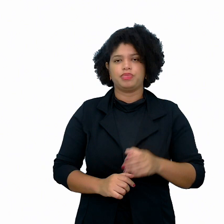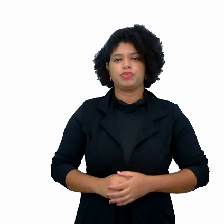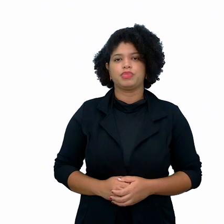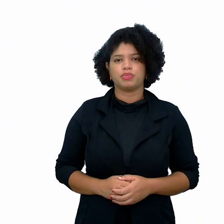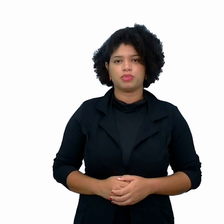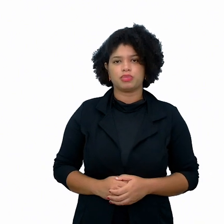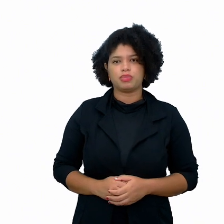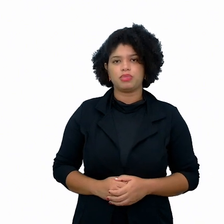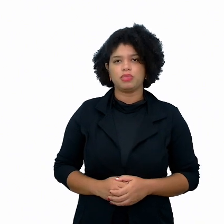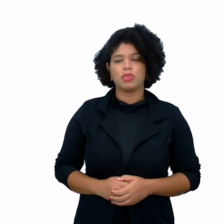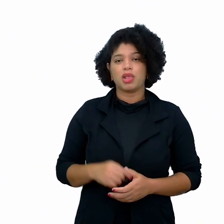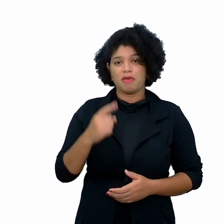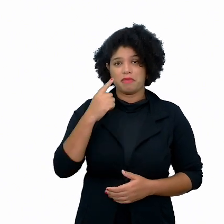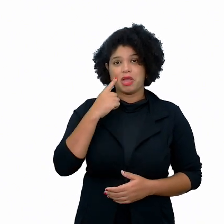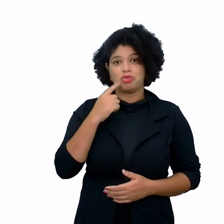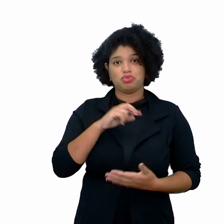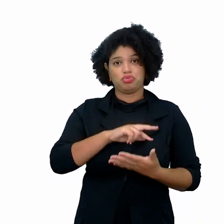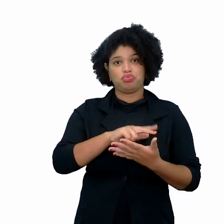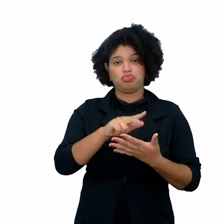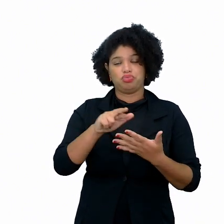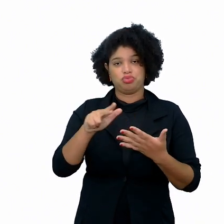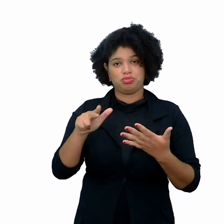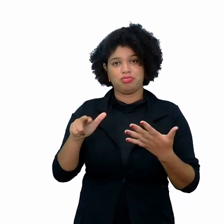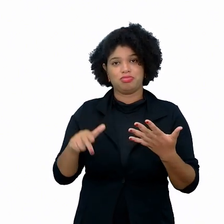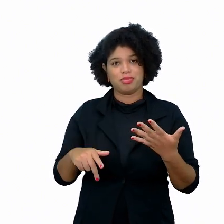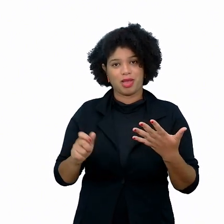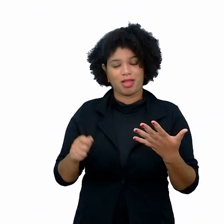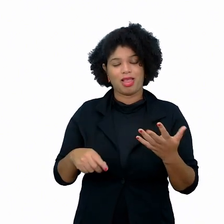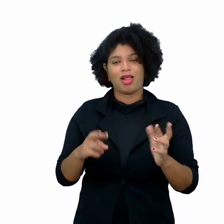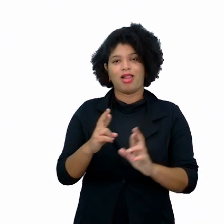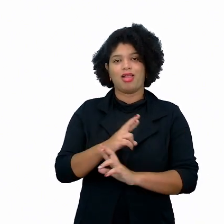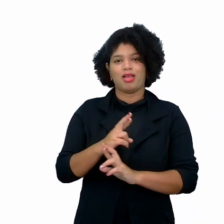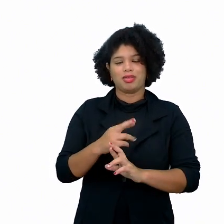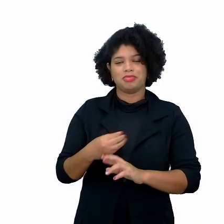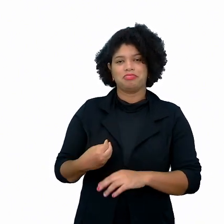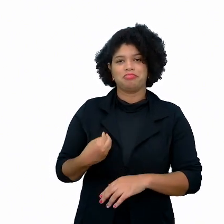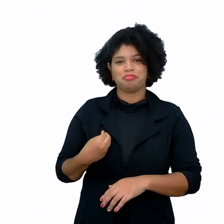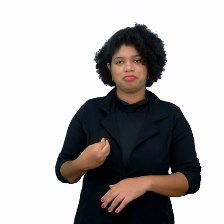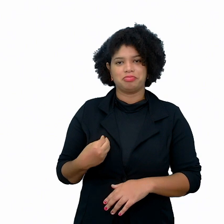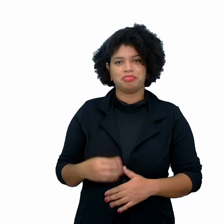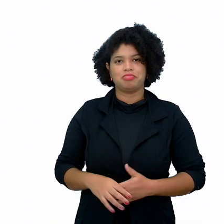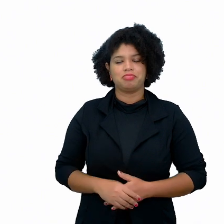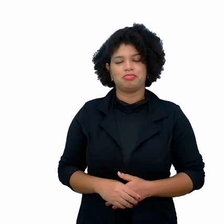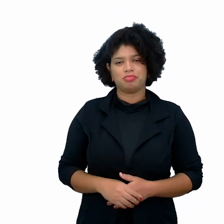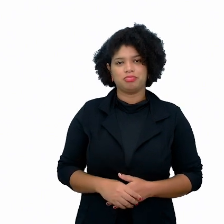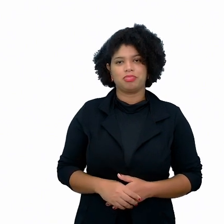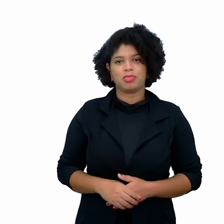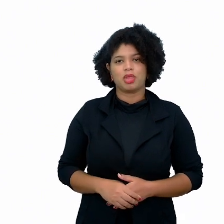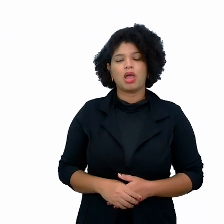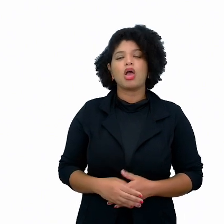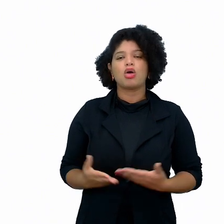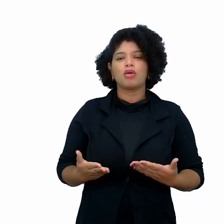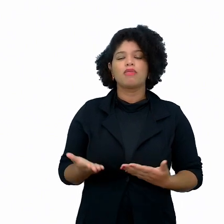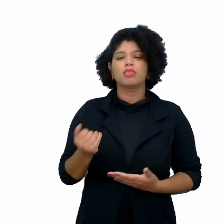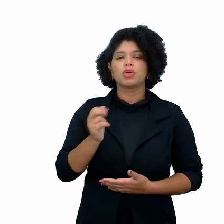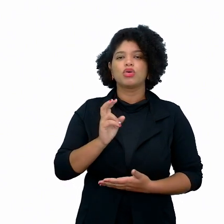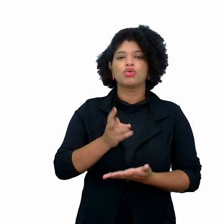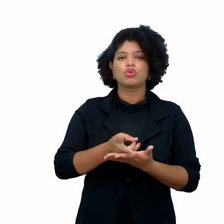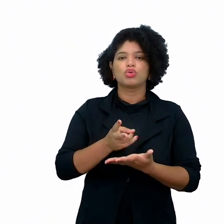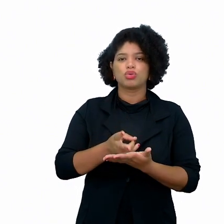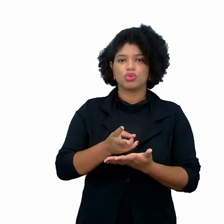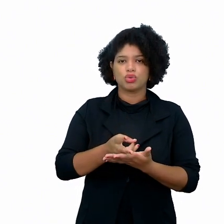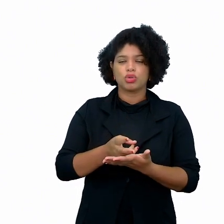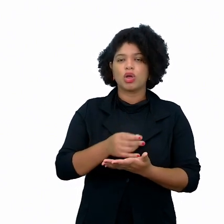só quanta coisa aqui relacionada. Vamos dar prosseguimento agora